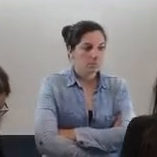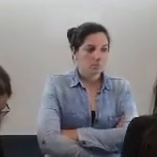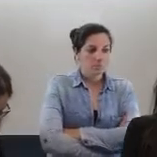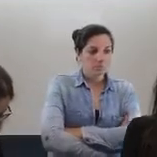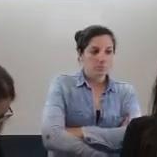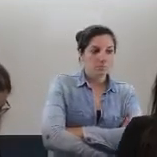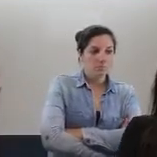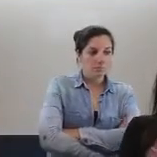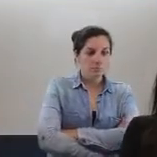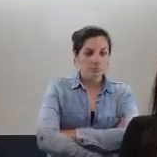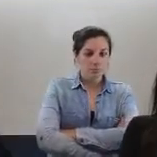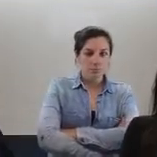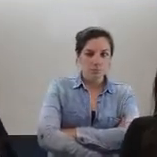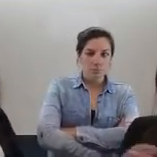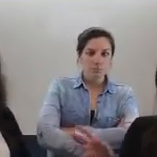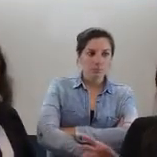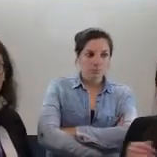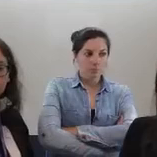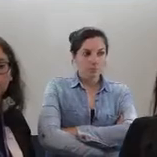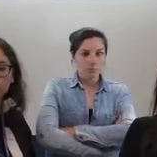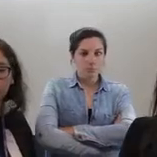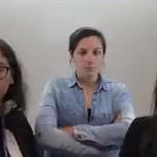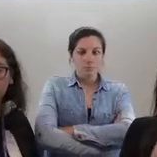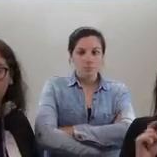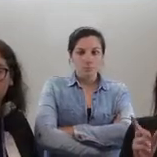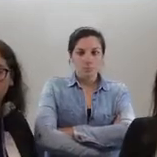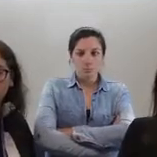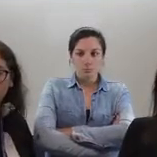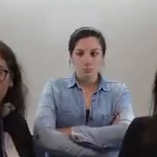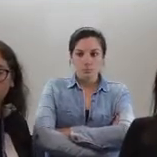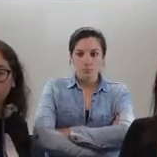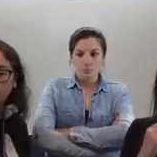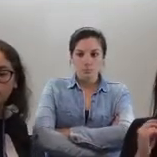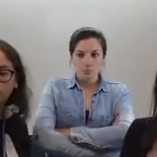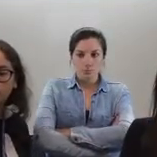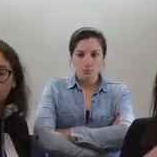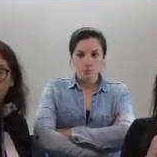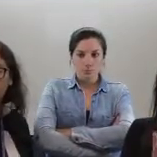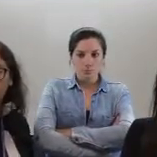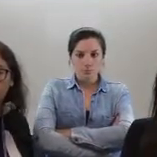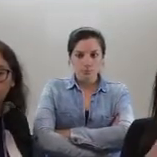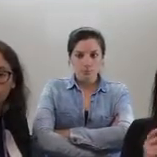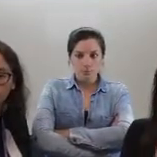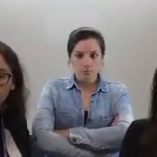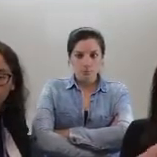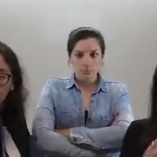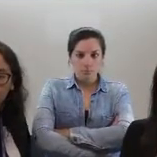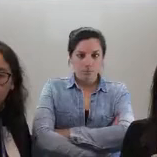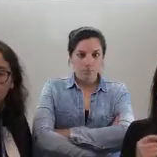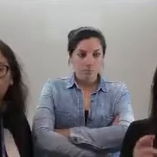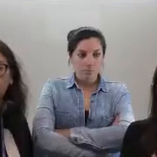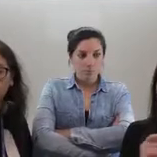sobre escola. Daí tu vai lá, tem aquela opção, você clica e todos os artigos que vão chegando novos